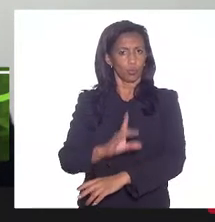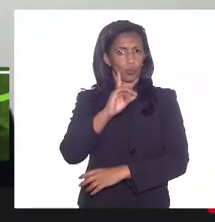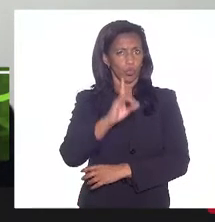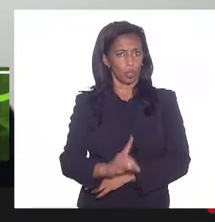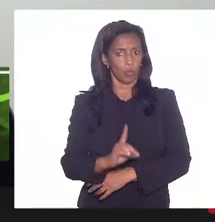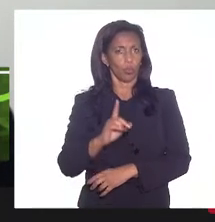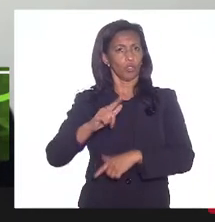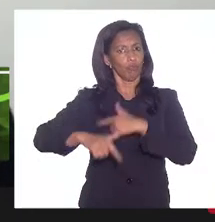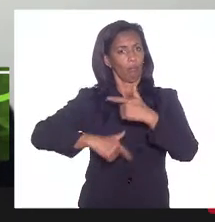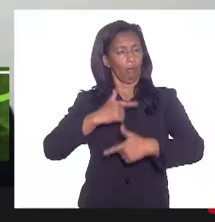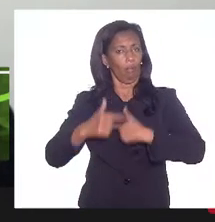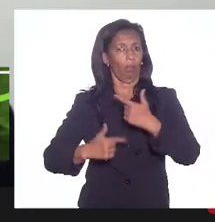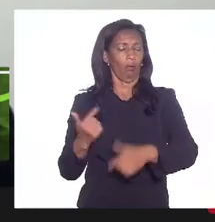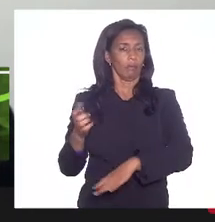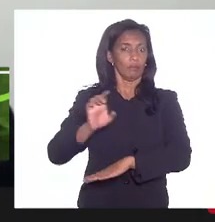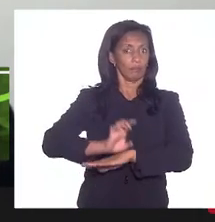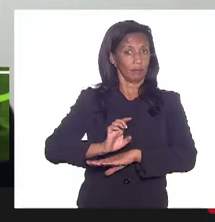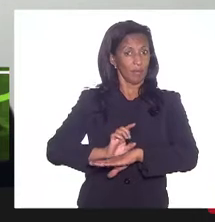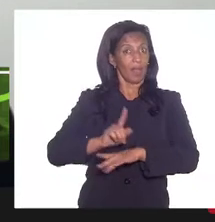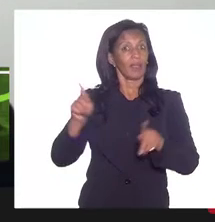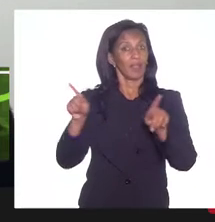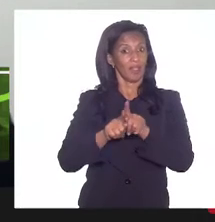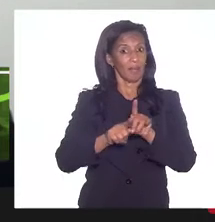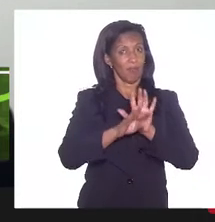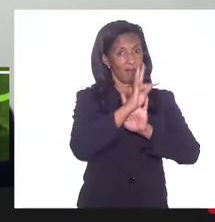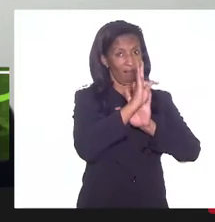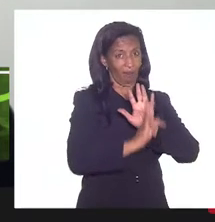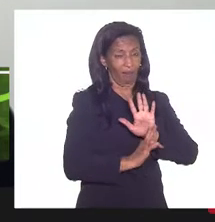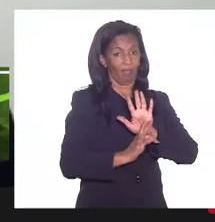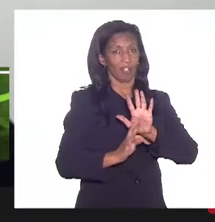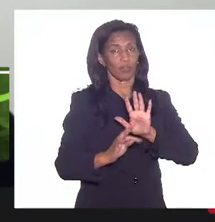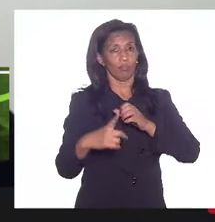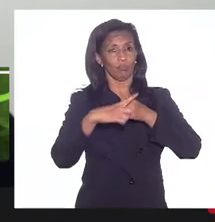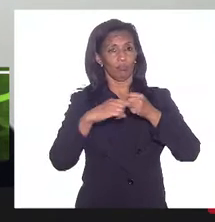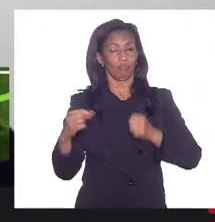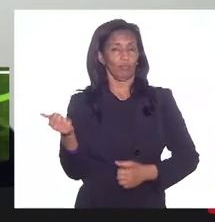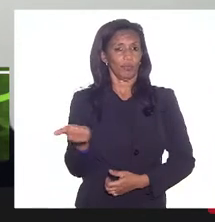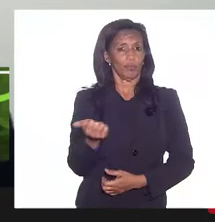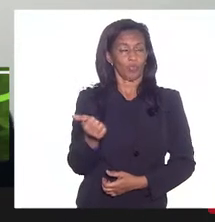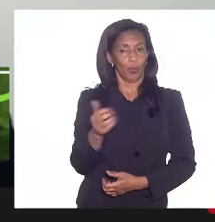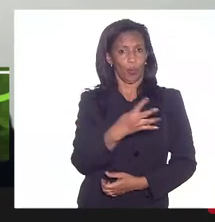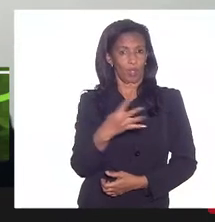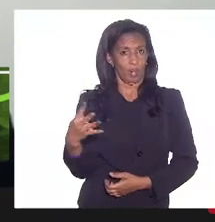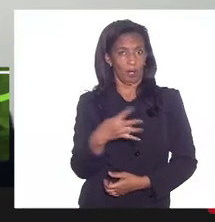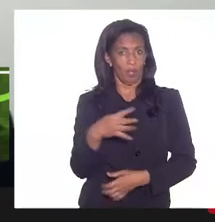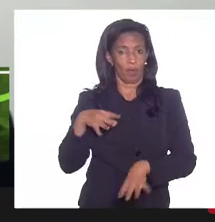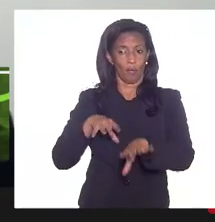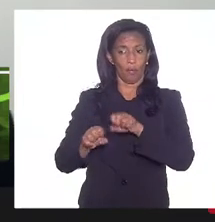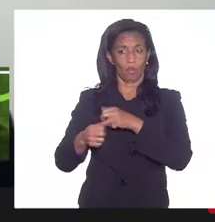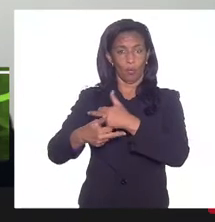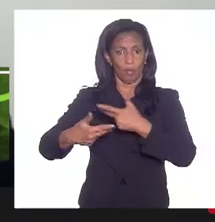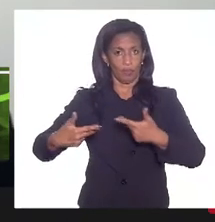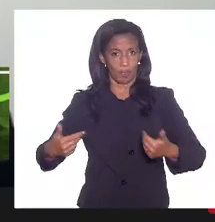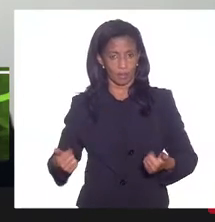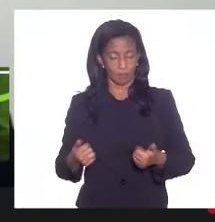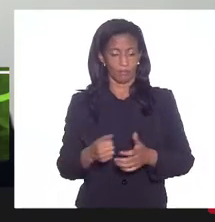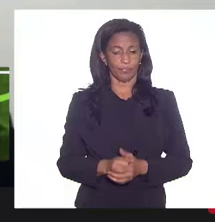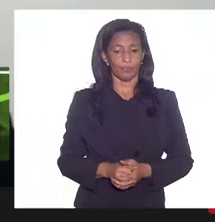atuantes em âmbito estadual. Mais adiante ainda, no artigo 44, o Programa de Formação e Qualificação Cultural